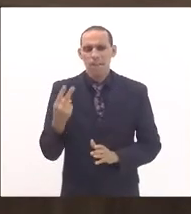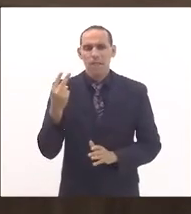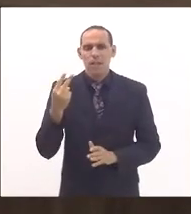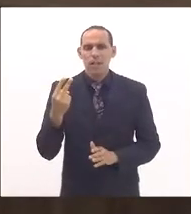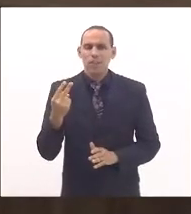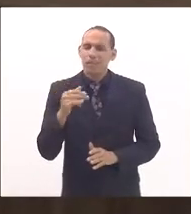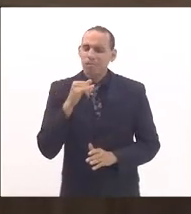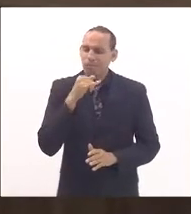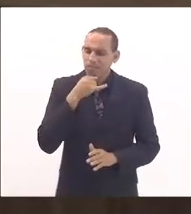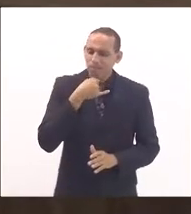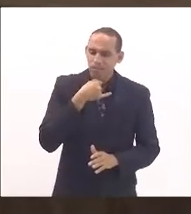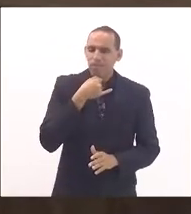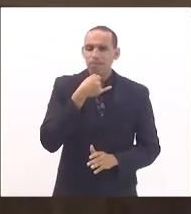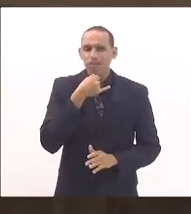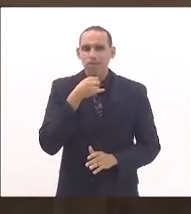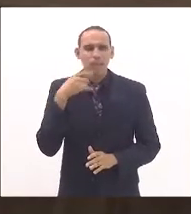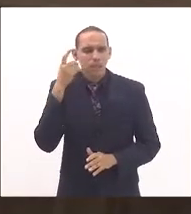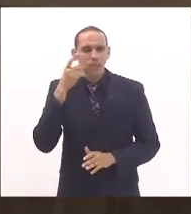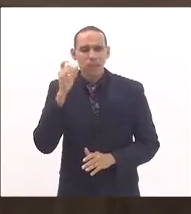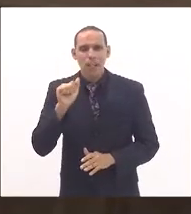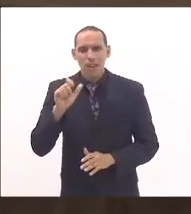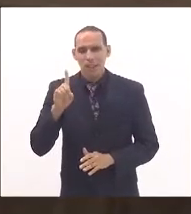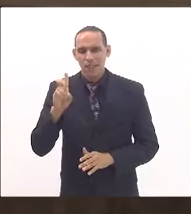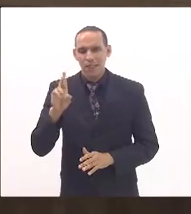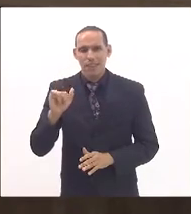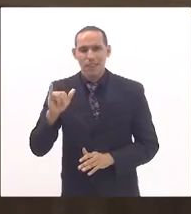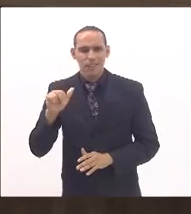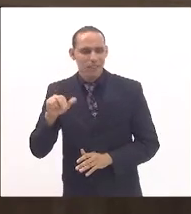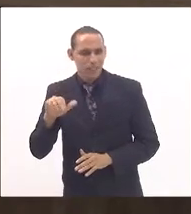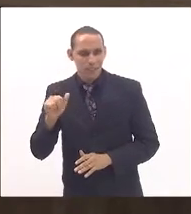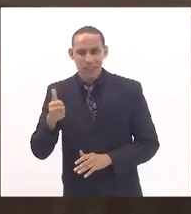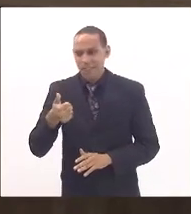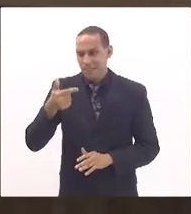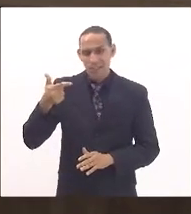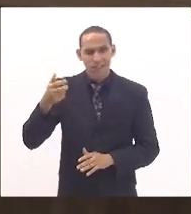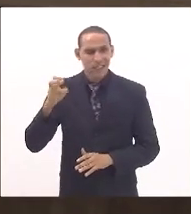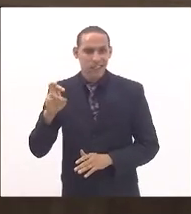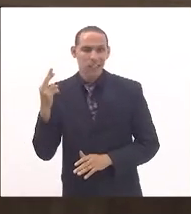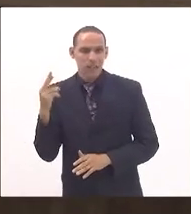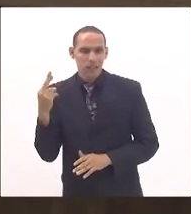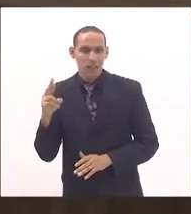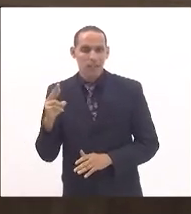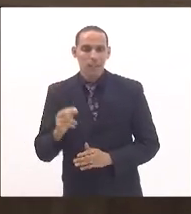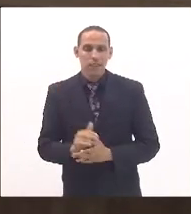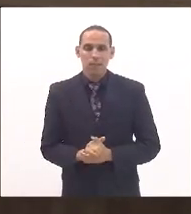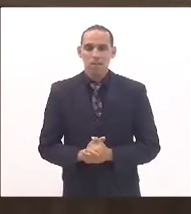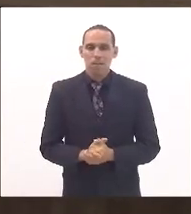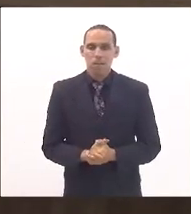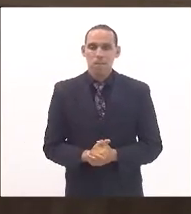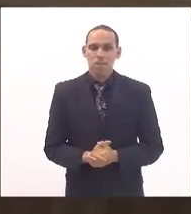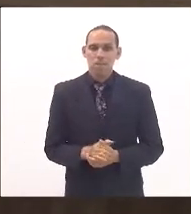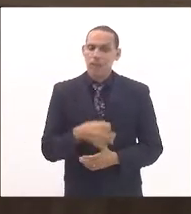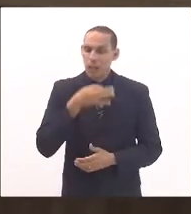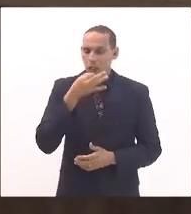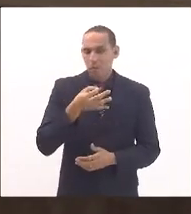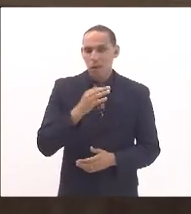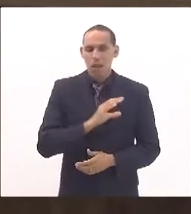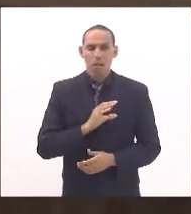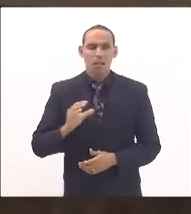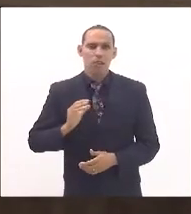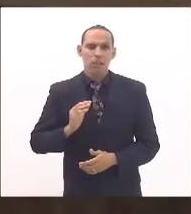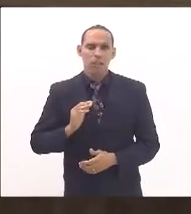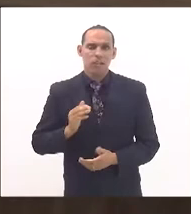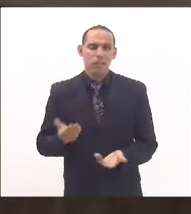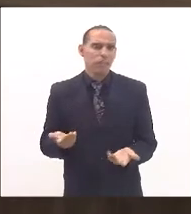deputada Adriana, volto a repetir, está R$ 125,00, o parecer dessa comissão não teria